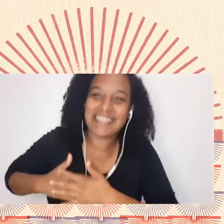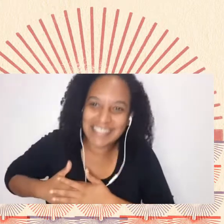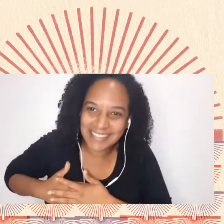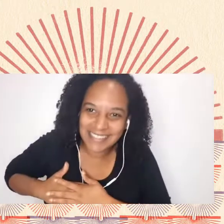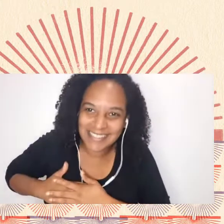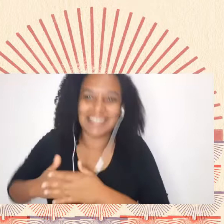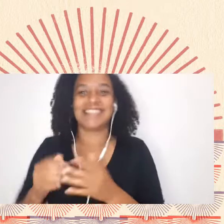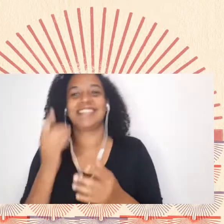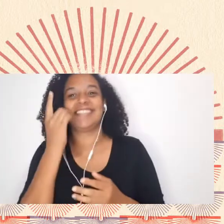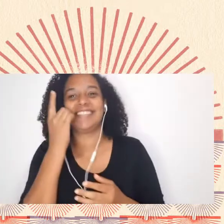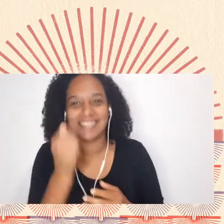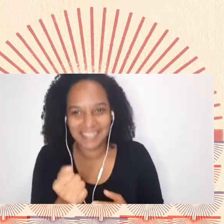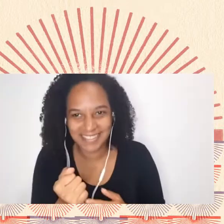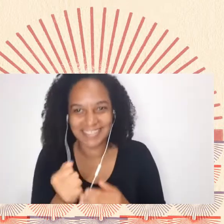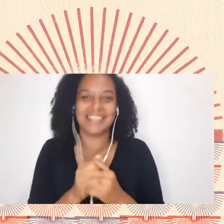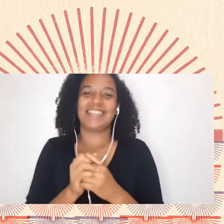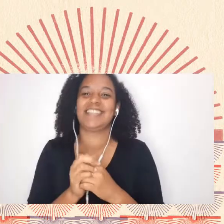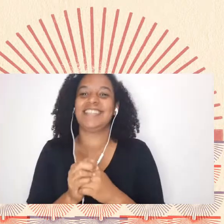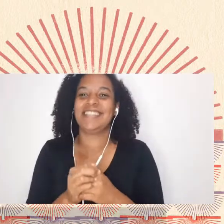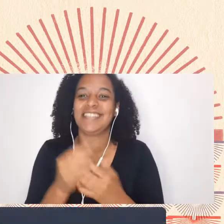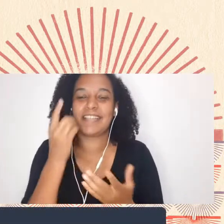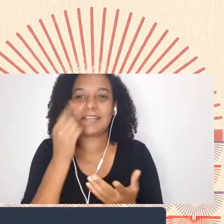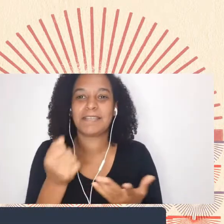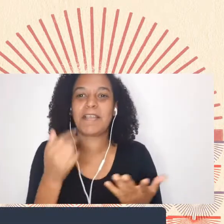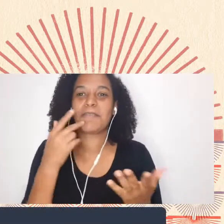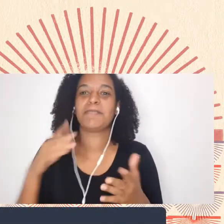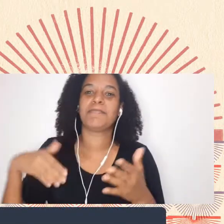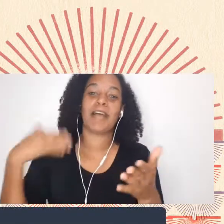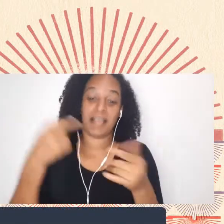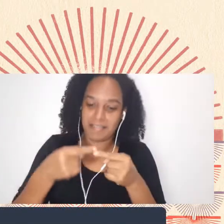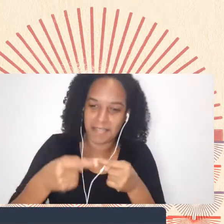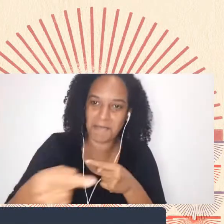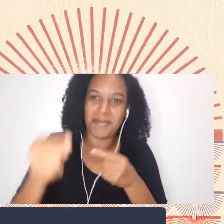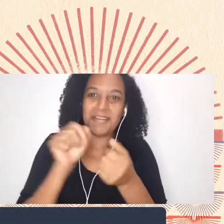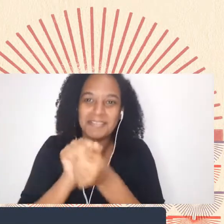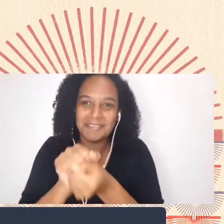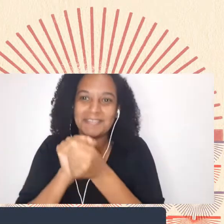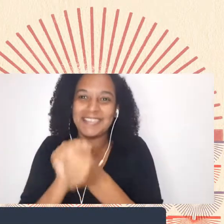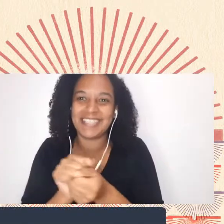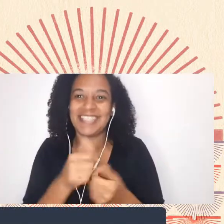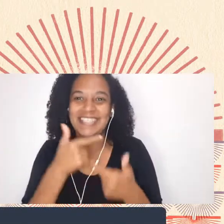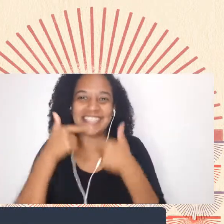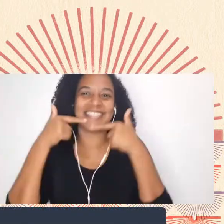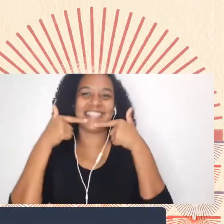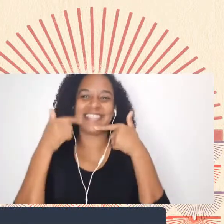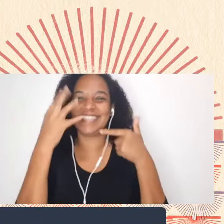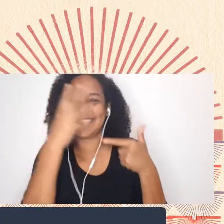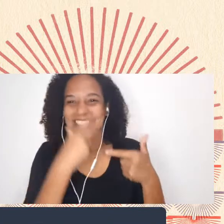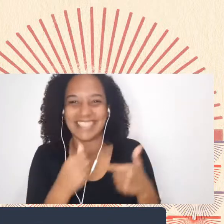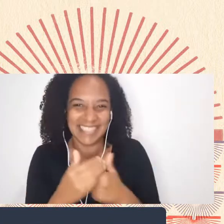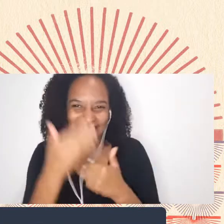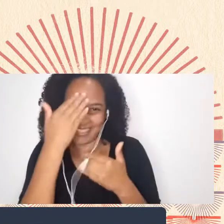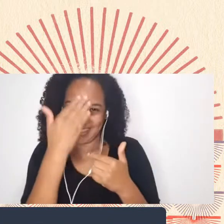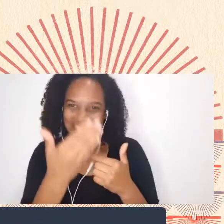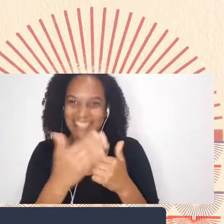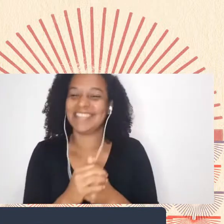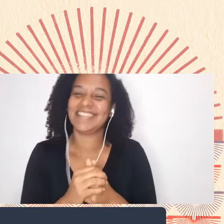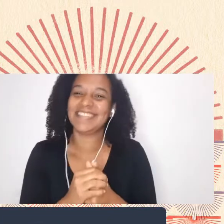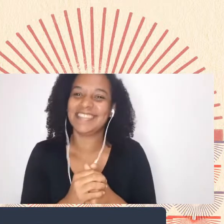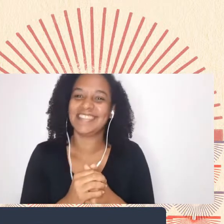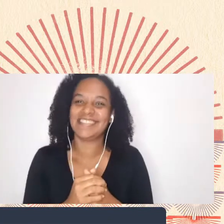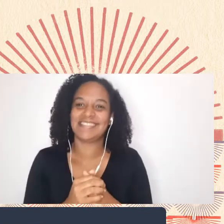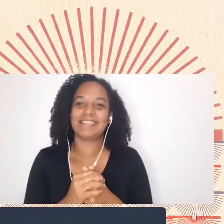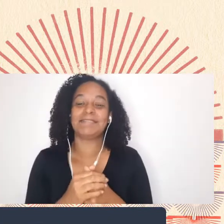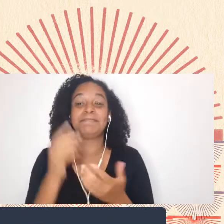queridíssima Dani. A Dani está aí com a gente a semana toda, com esse sorriso lindo. A Dani